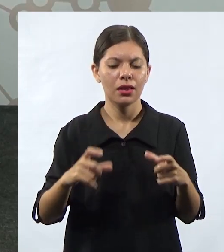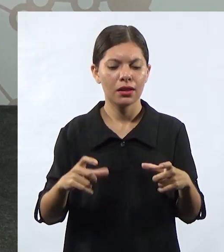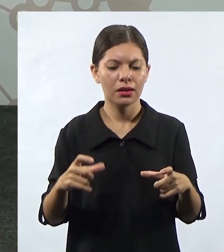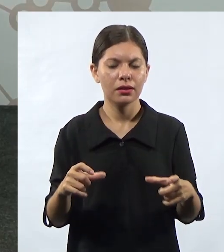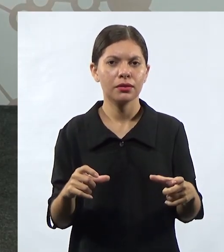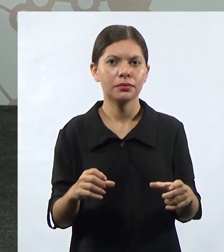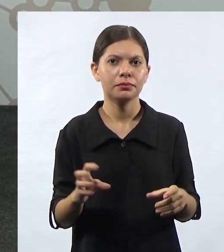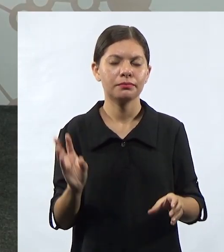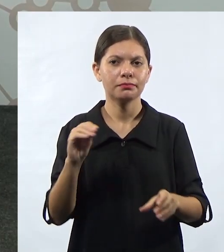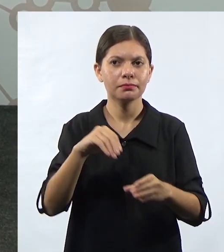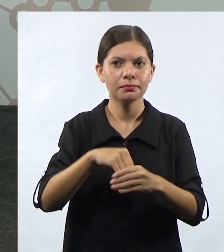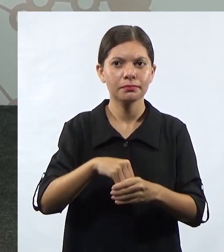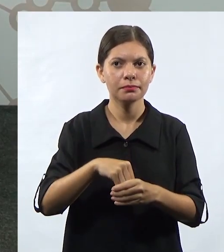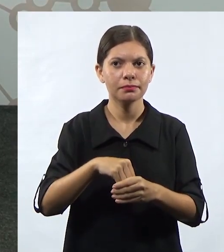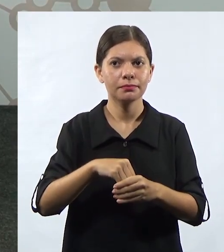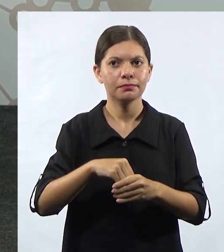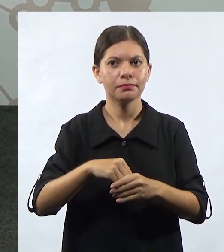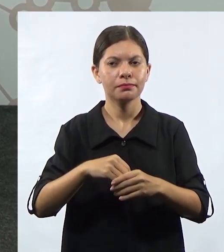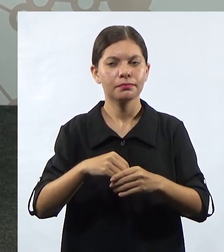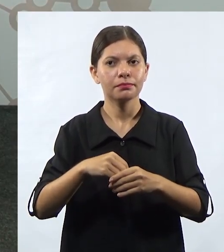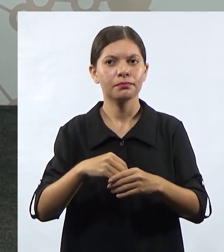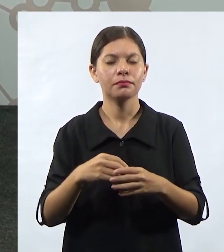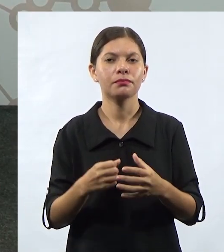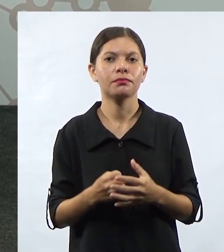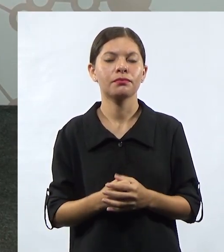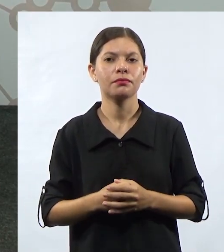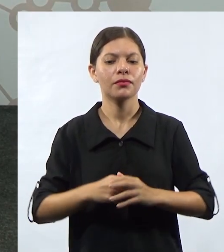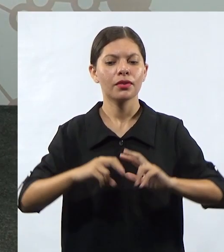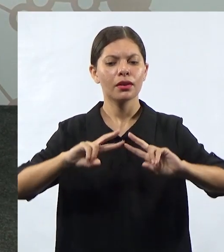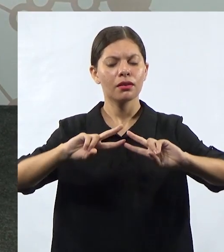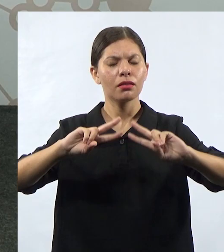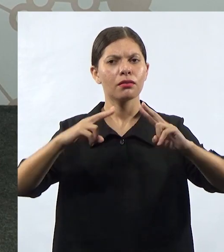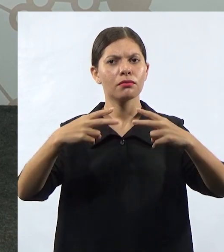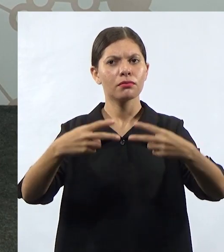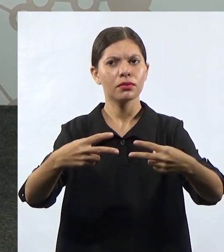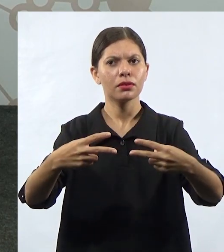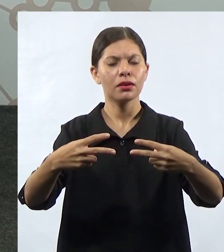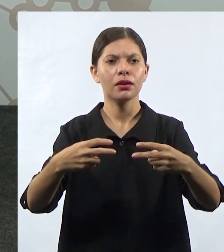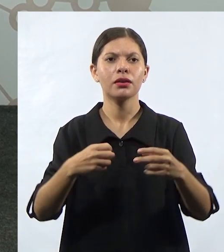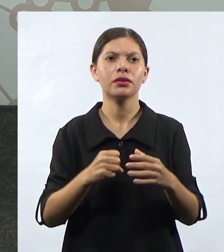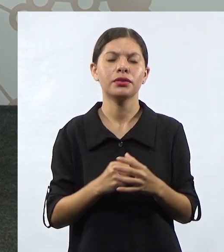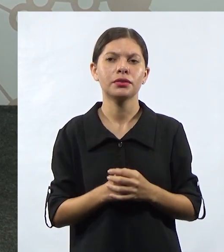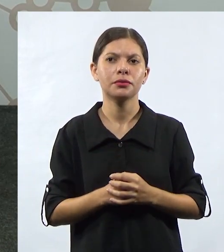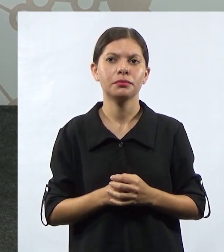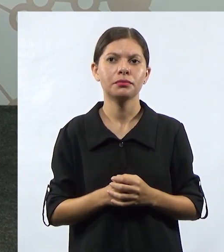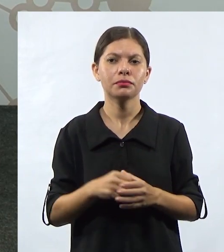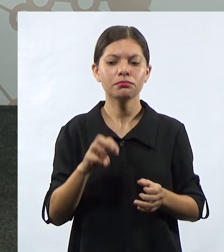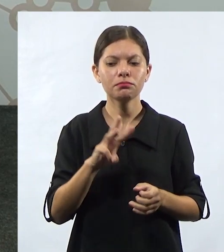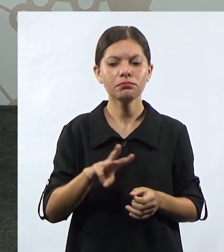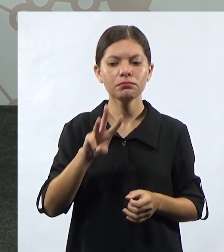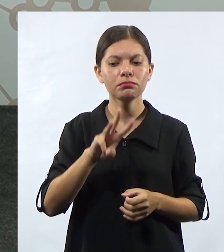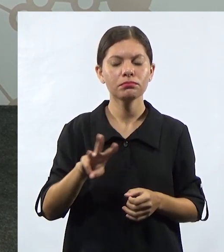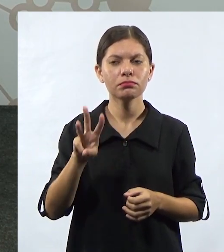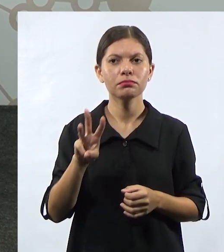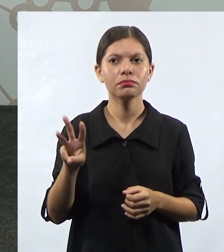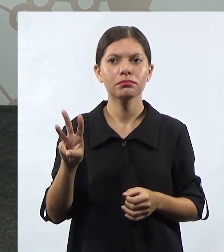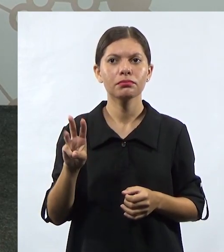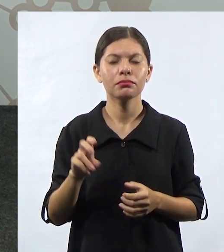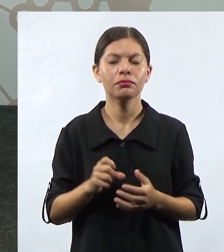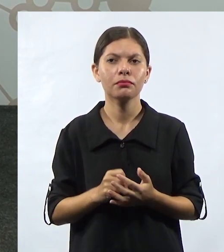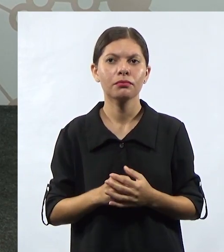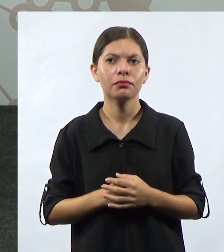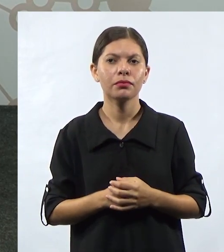vai publicar dentro Depende. de uma página de um site, alguma coisa nesse sentido, então, que de tem um repente, espacinho num site, reduzido. talvez a ideia